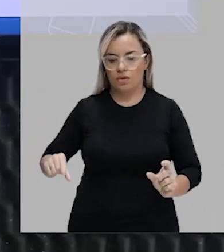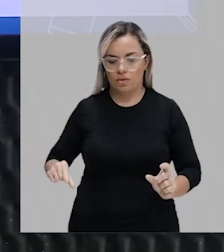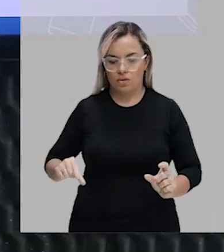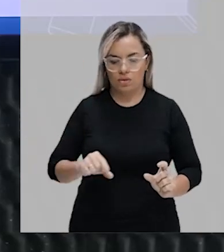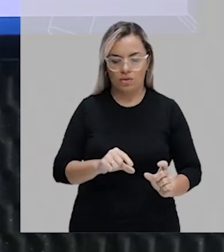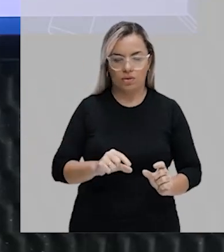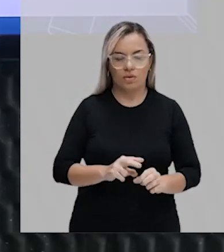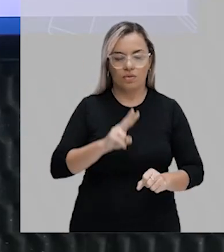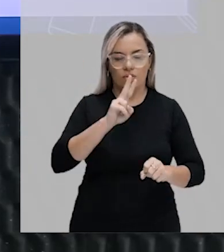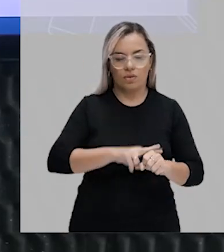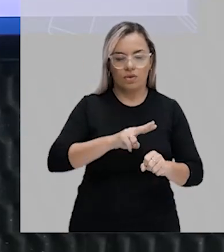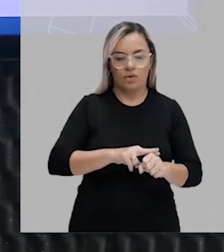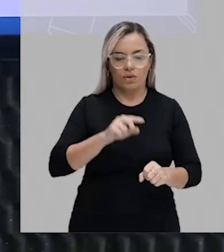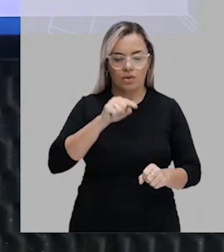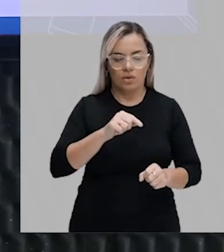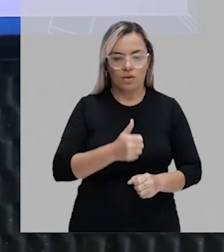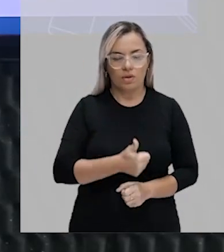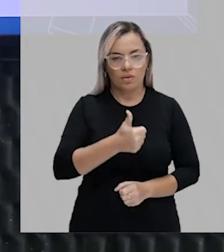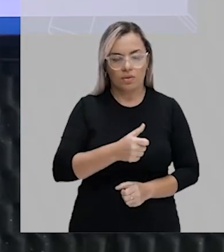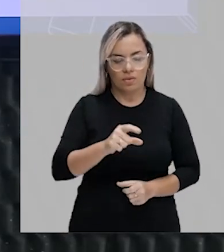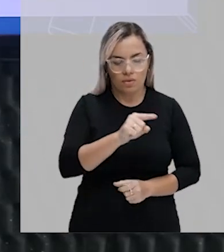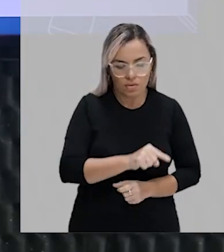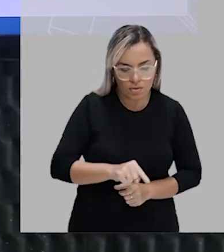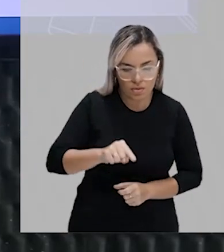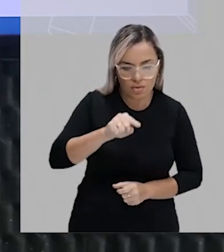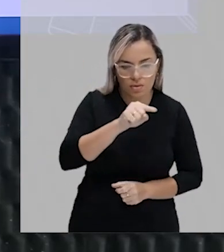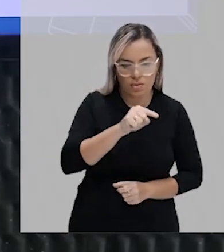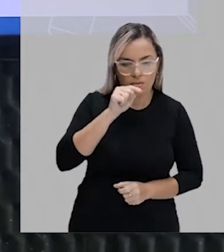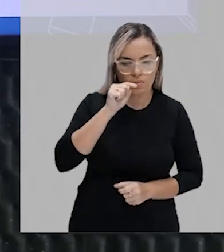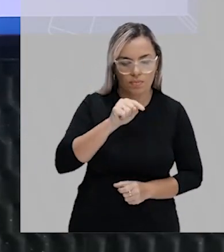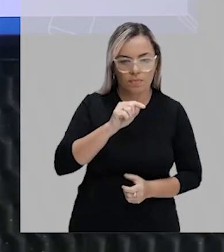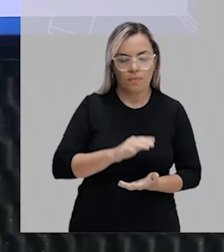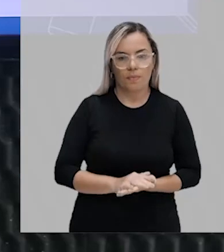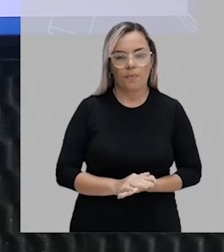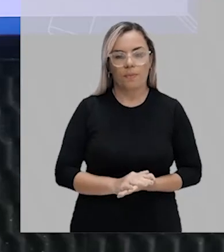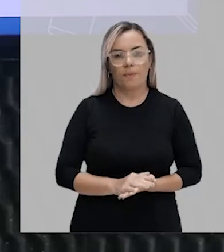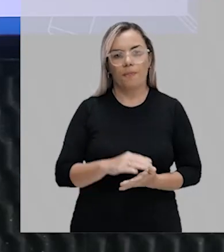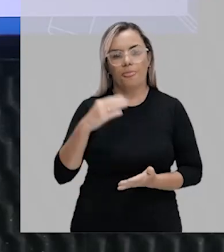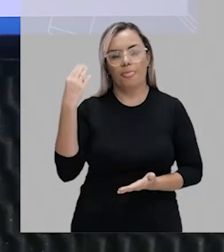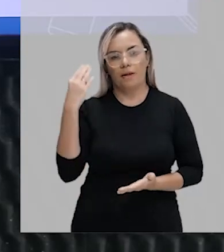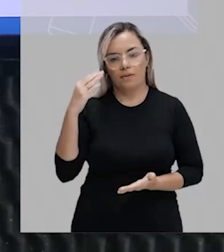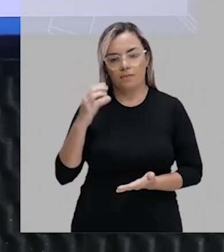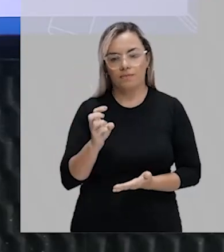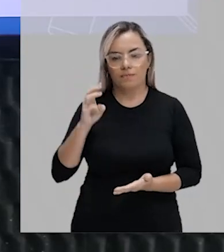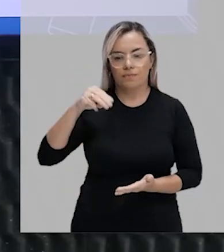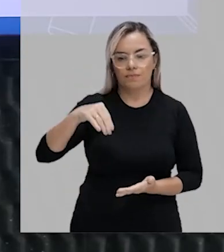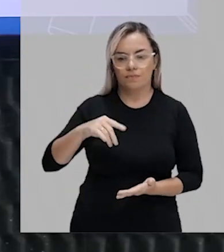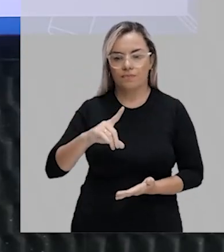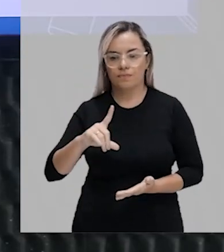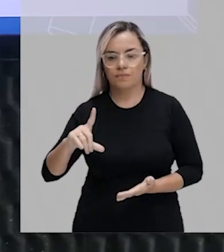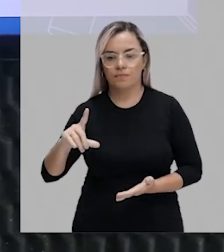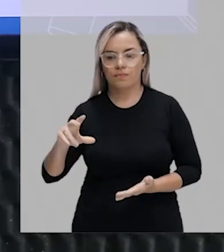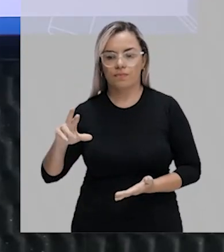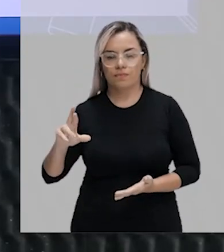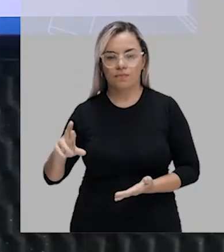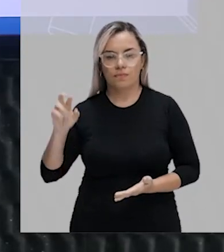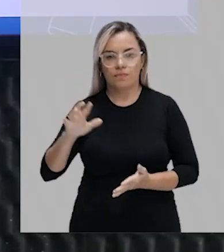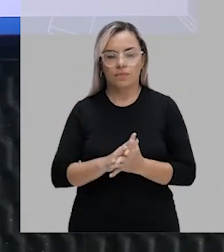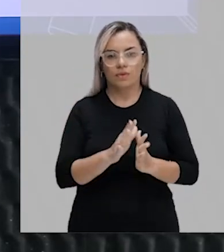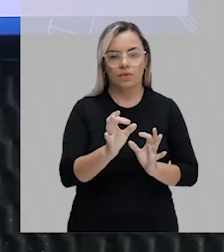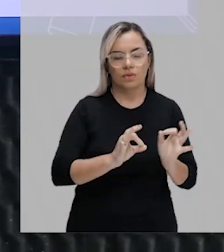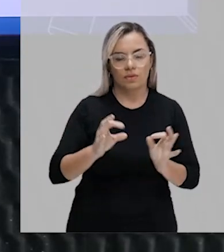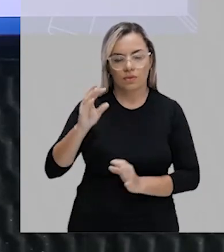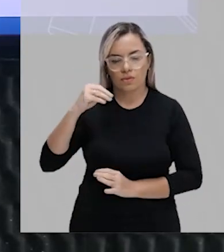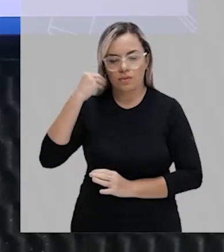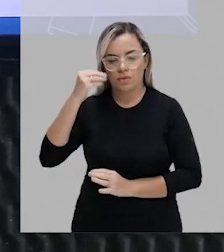Tá? Esse primeiro balão, o Stanley Miller, né, o cientista que elaborou esse experimento, ele